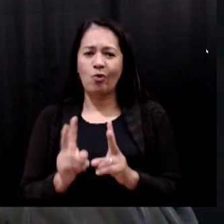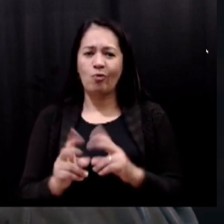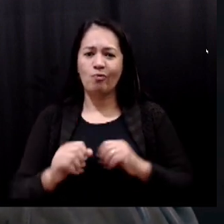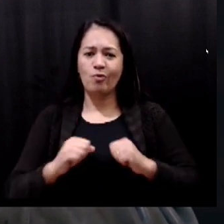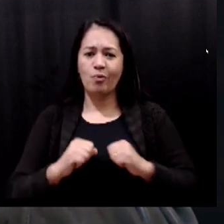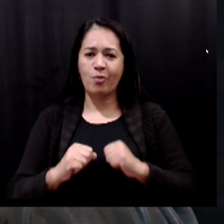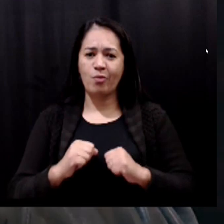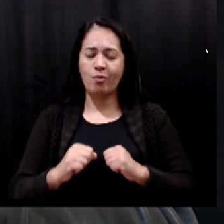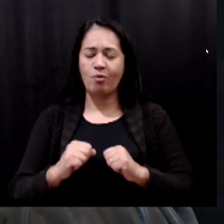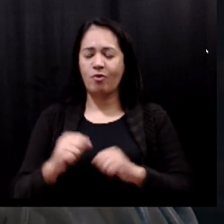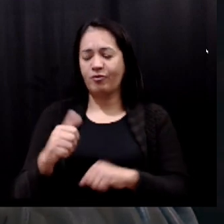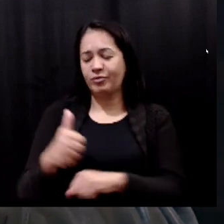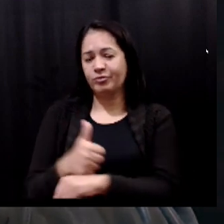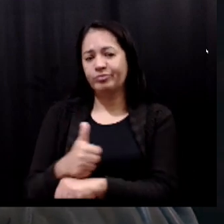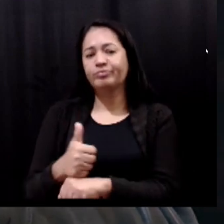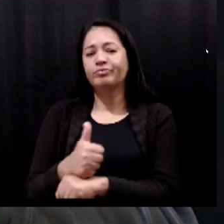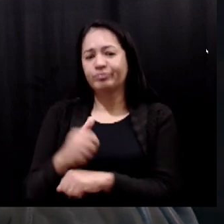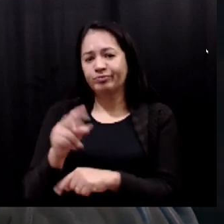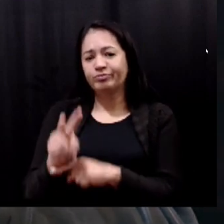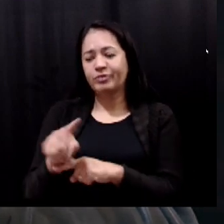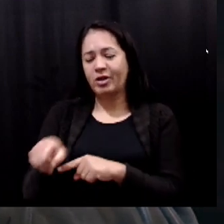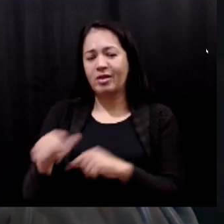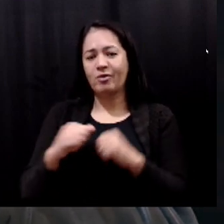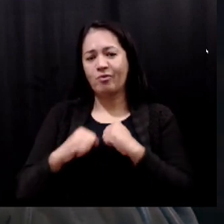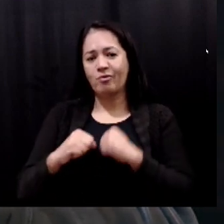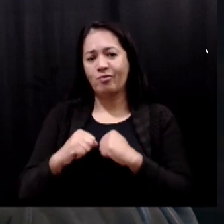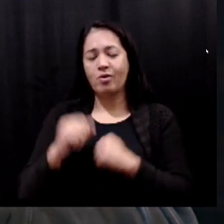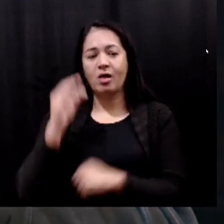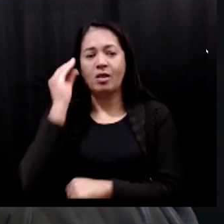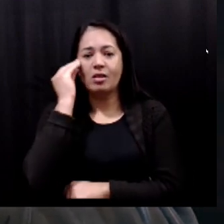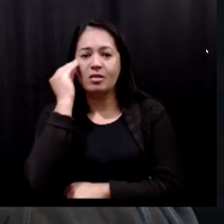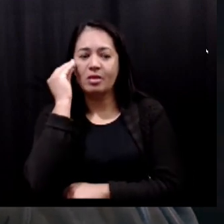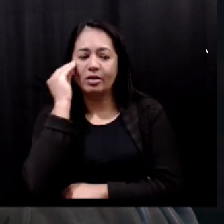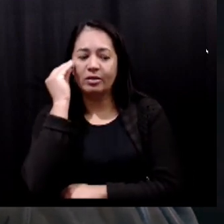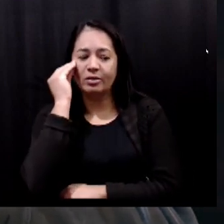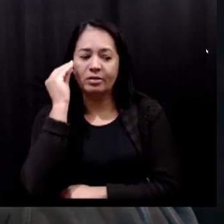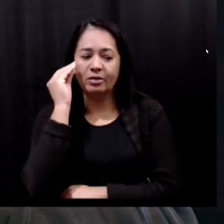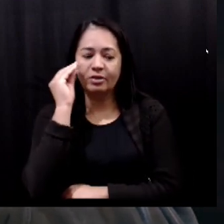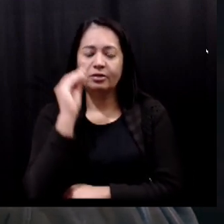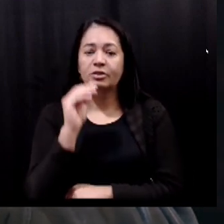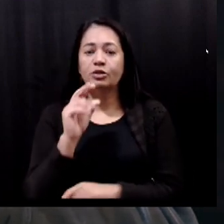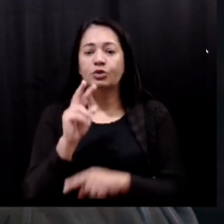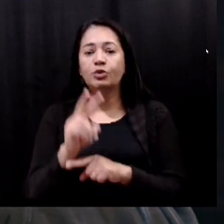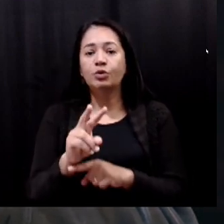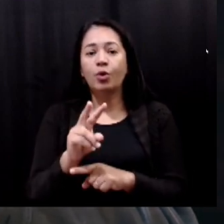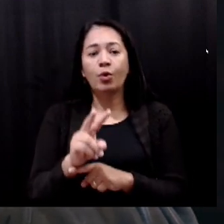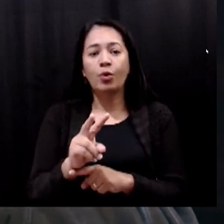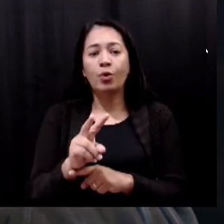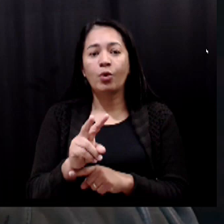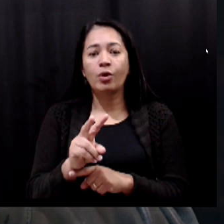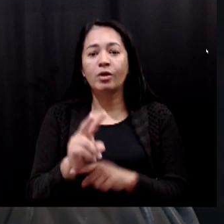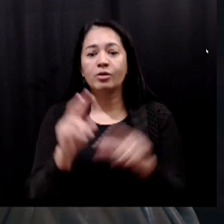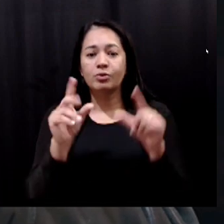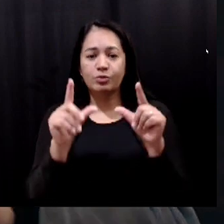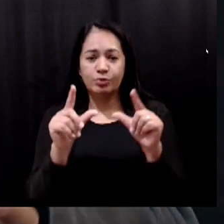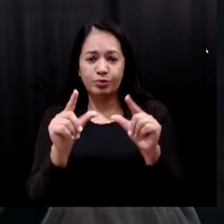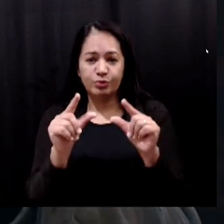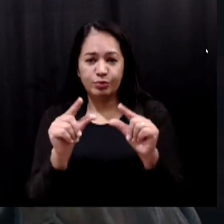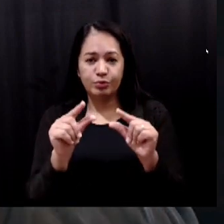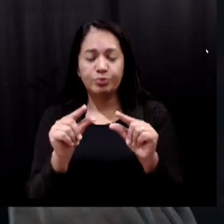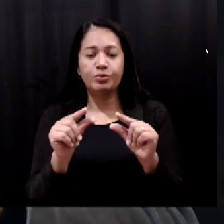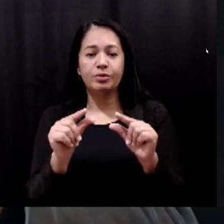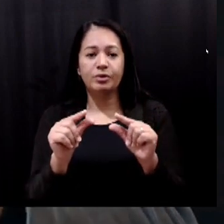cuidadores na tentativa do cuidar diminuir, né, ou